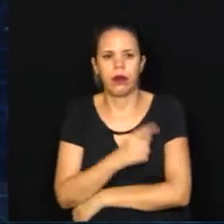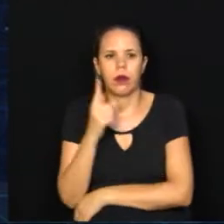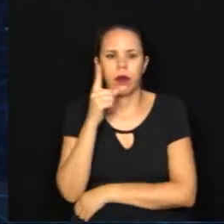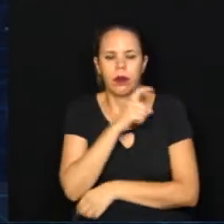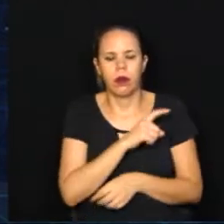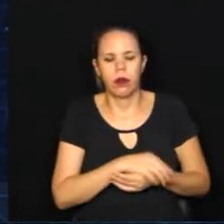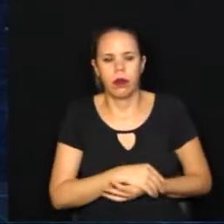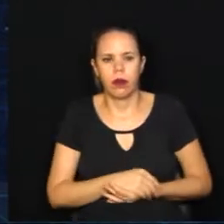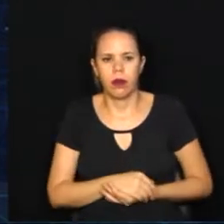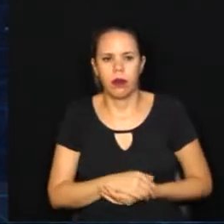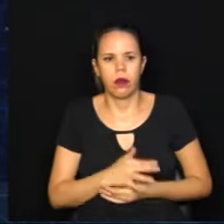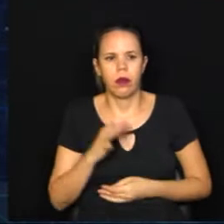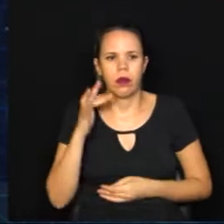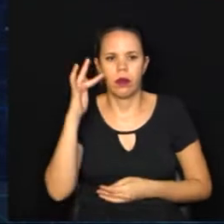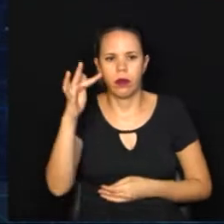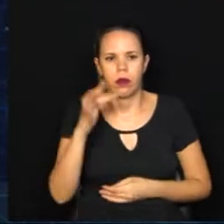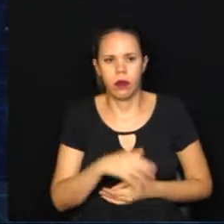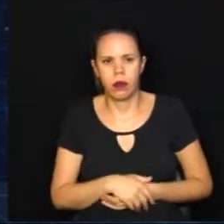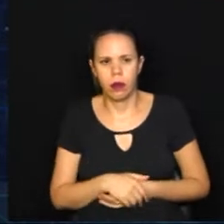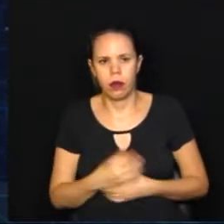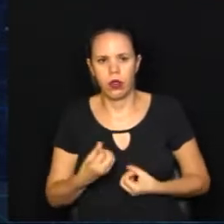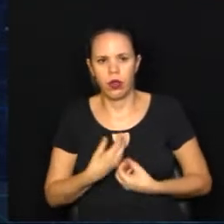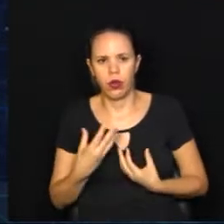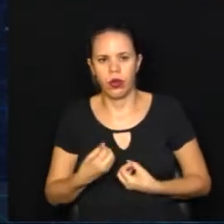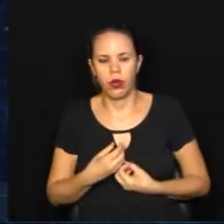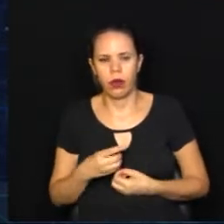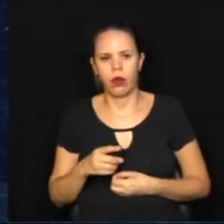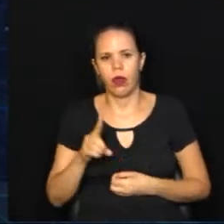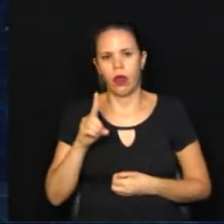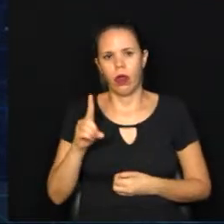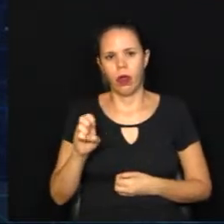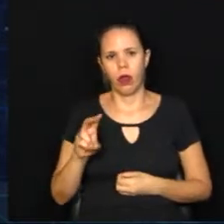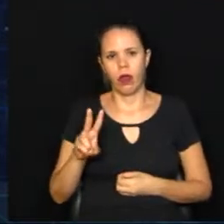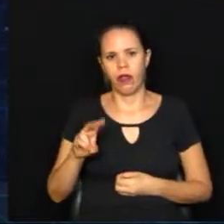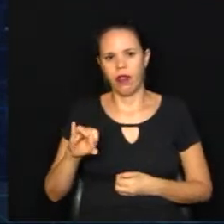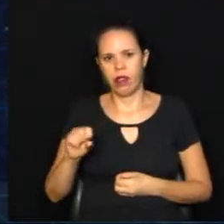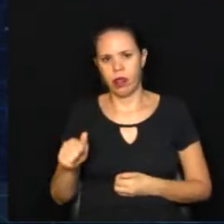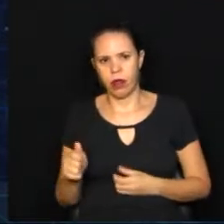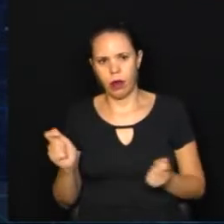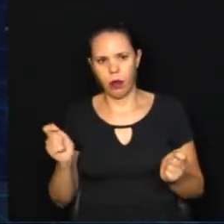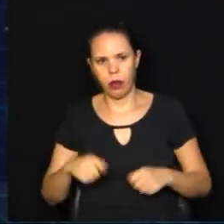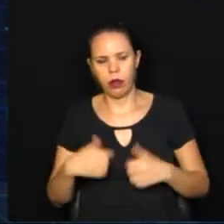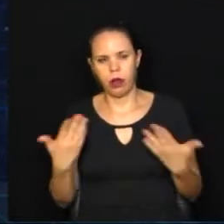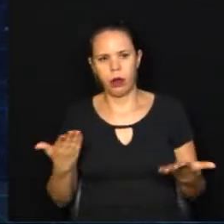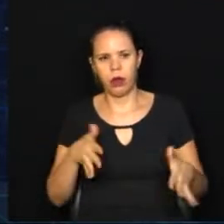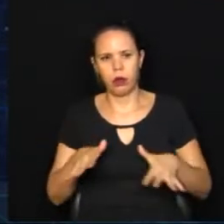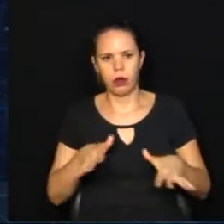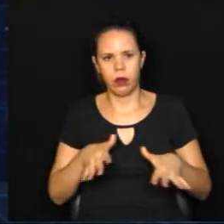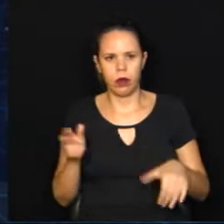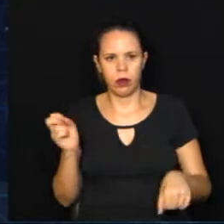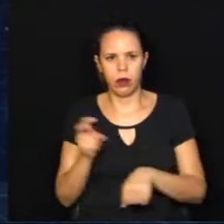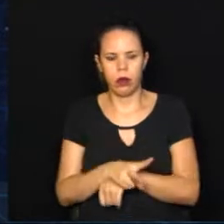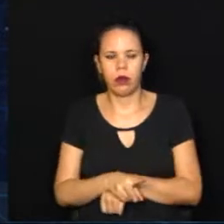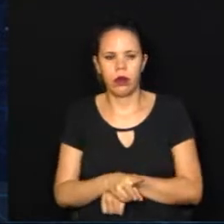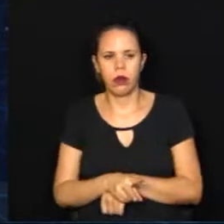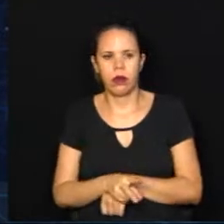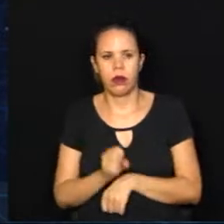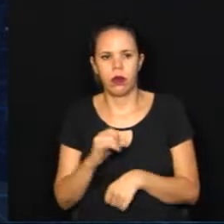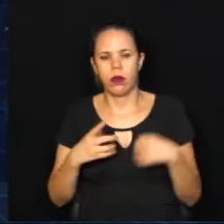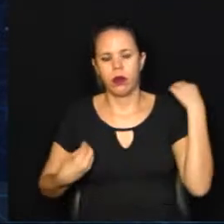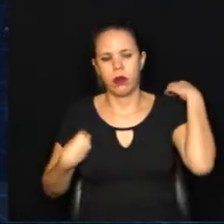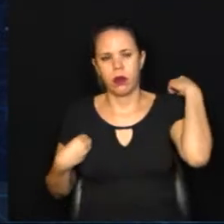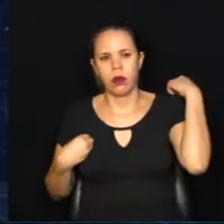completo que futuramente, inclusive com a informação da Devisa, será possível a gente saber qual é o movimento do vírus. Se ele está,